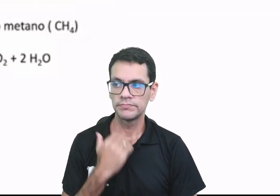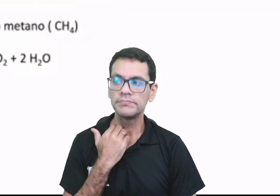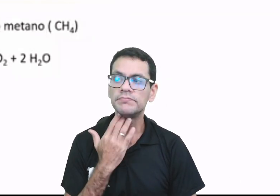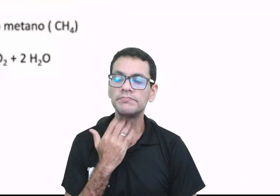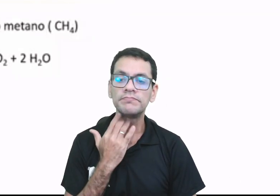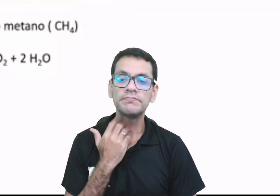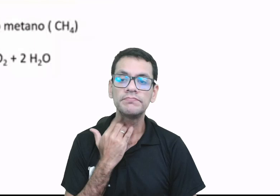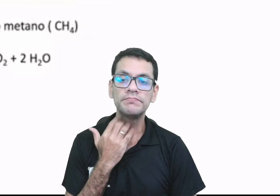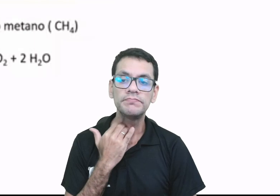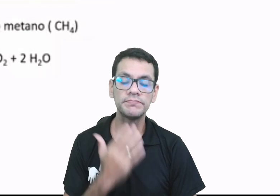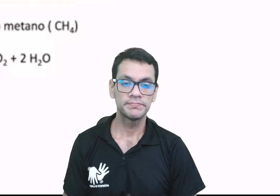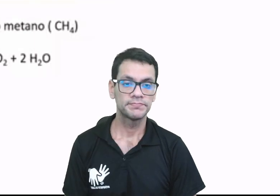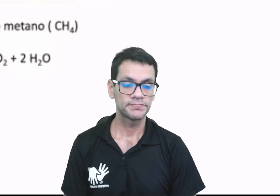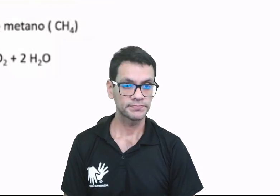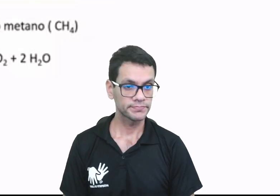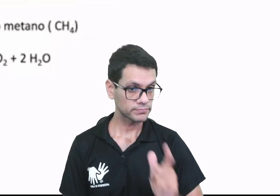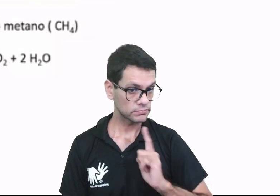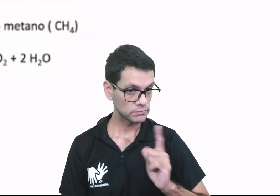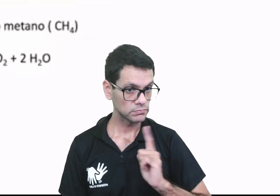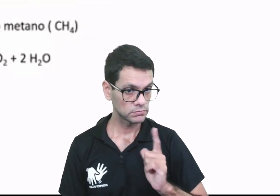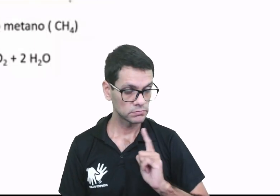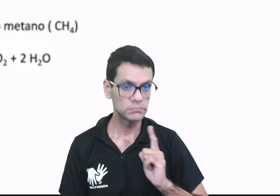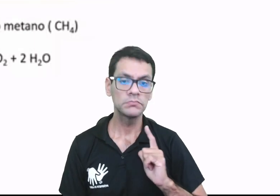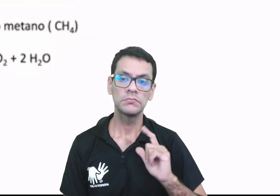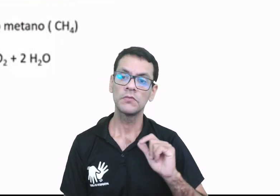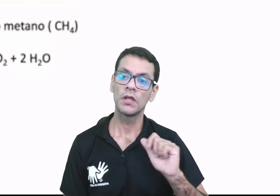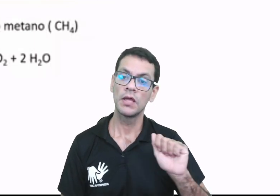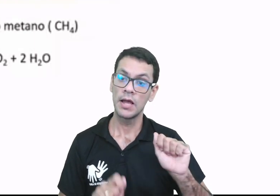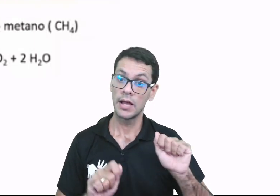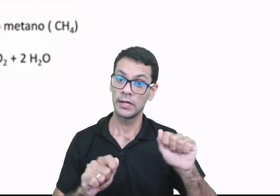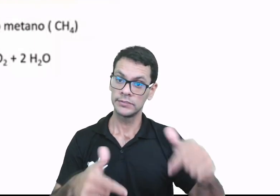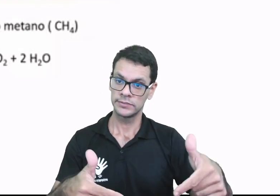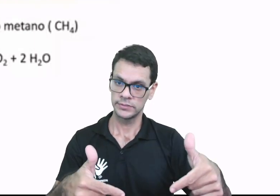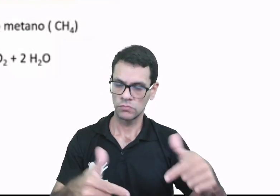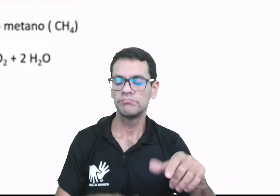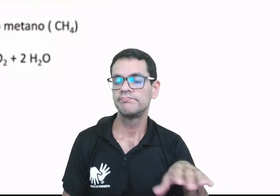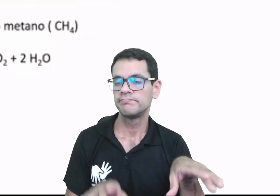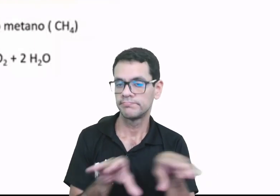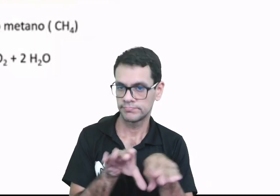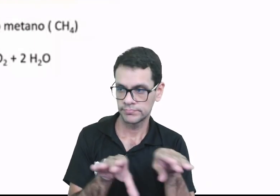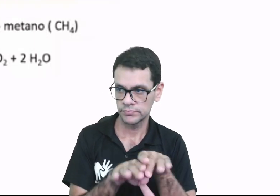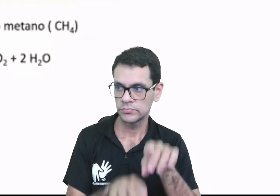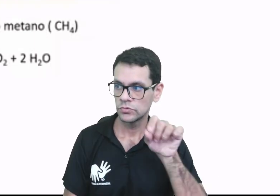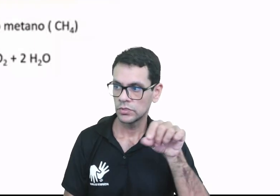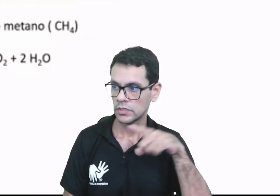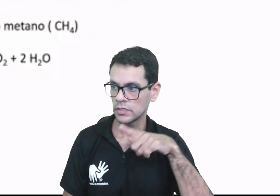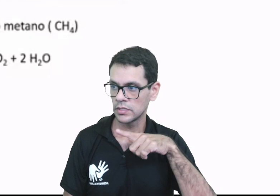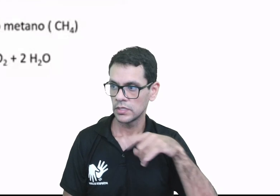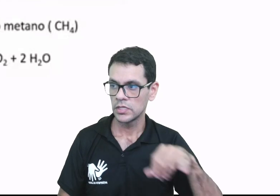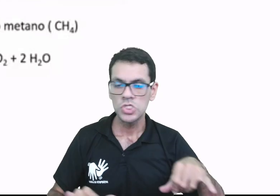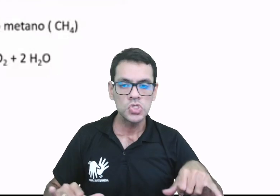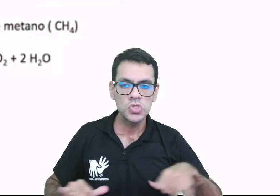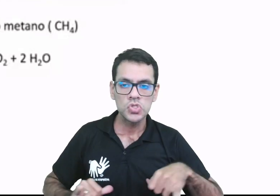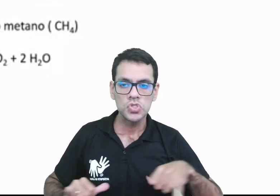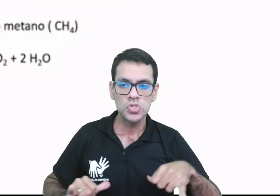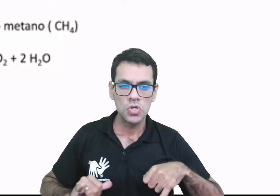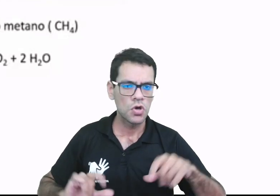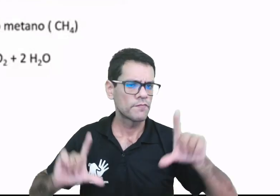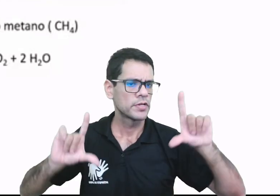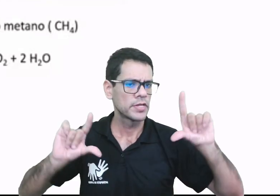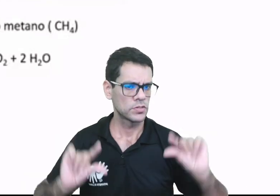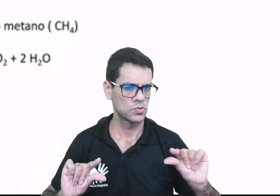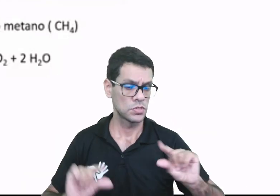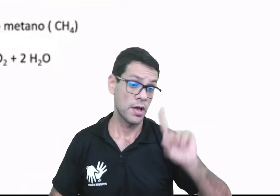Né? Promove a ação. E aqui, quem sofre redução é